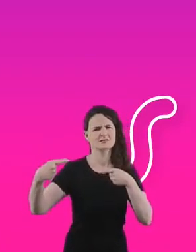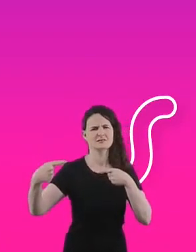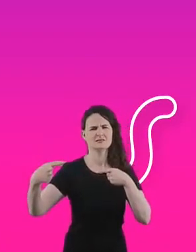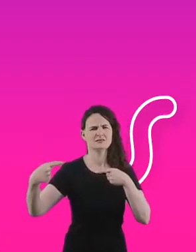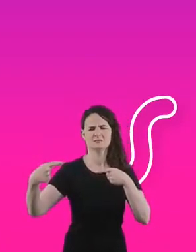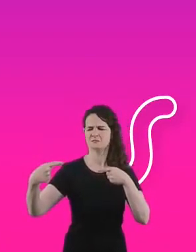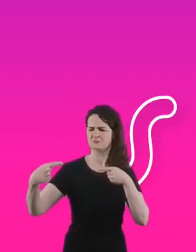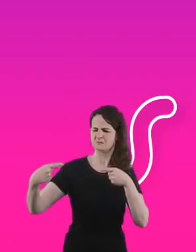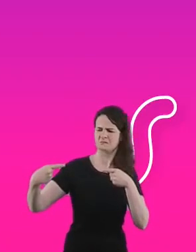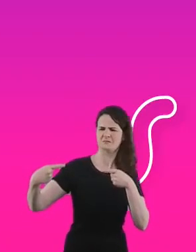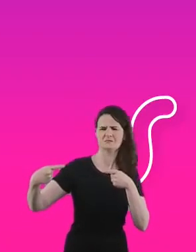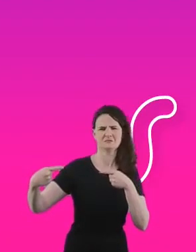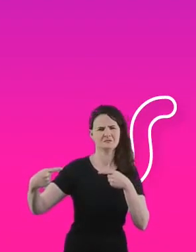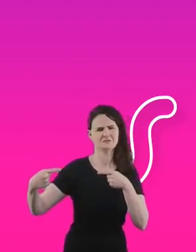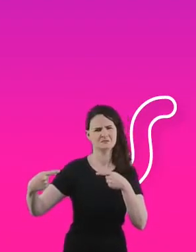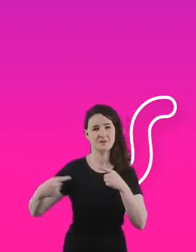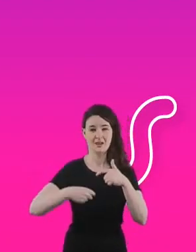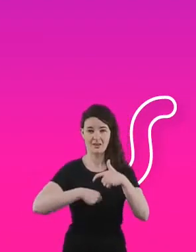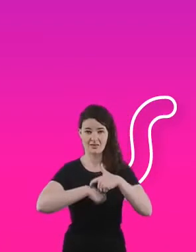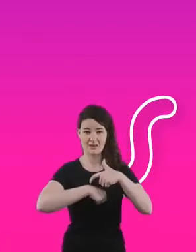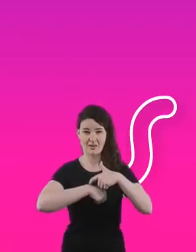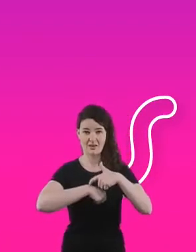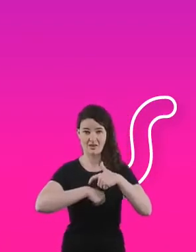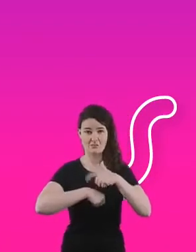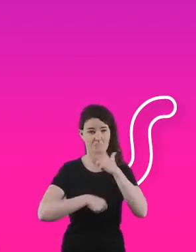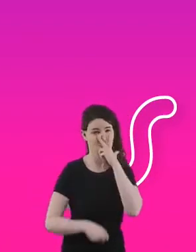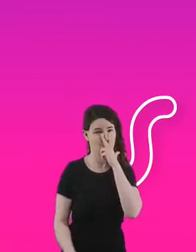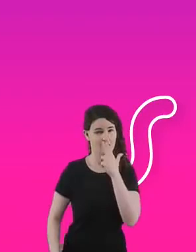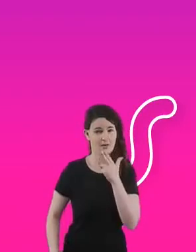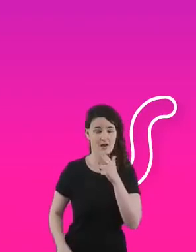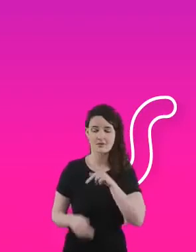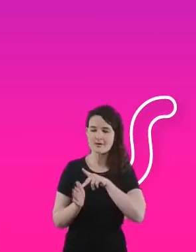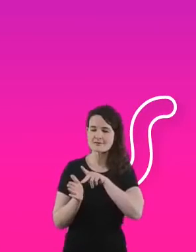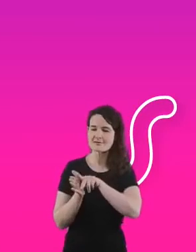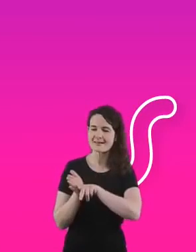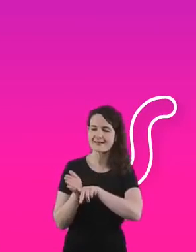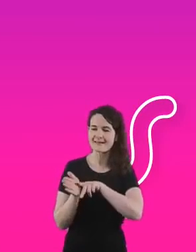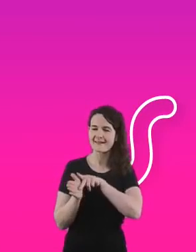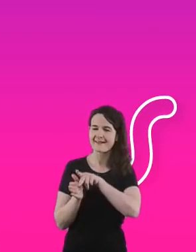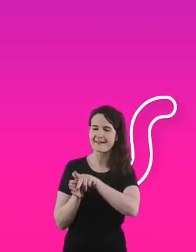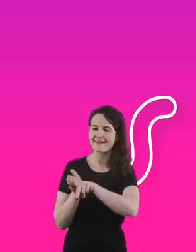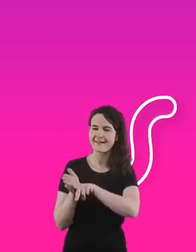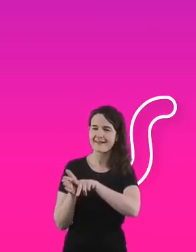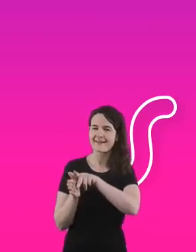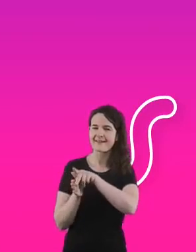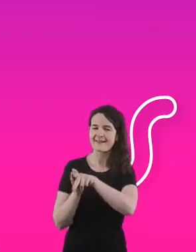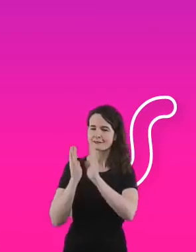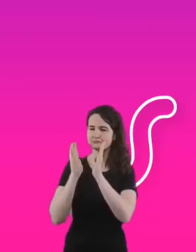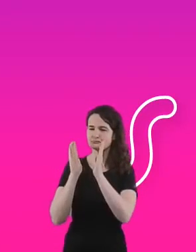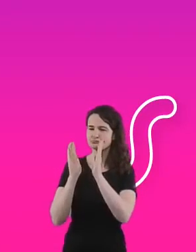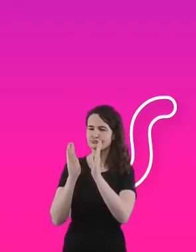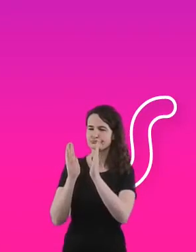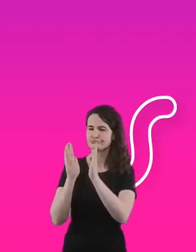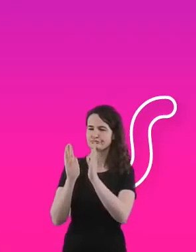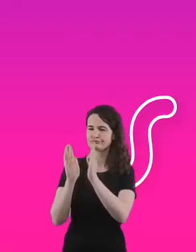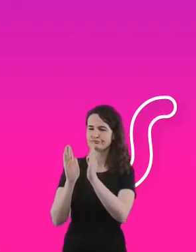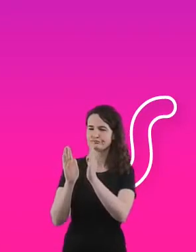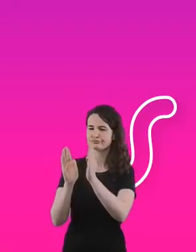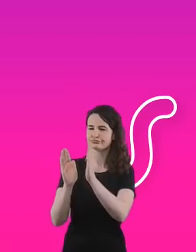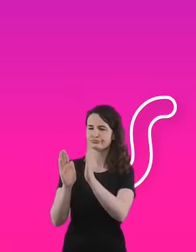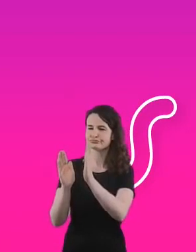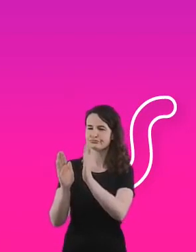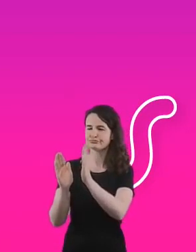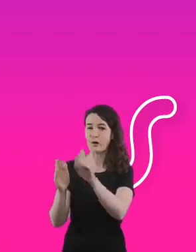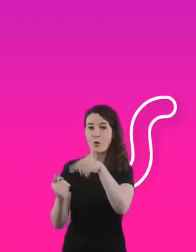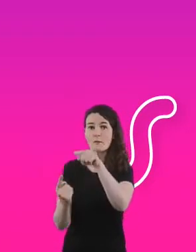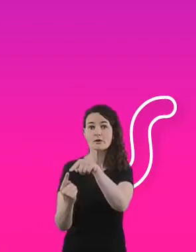sensorialmente o tempo é um trem que caminha numa linha reta em direção a alguma coisa que a gente não tem certeza